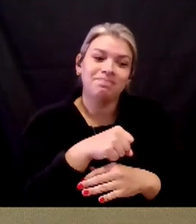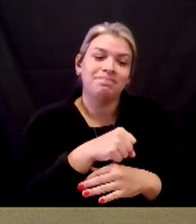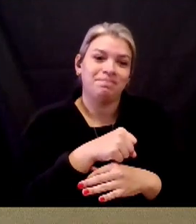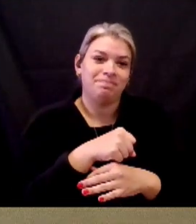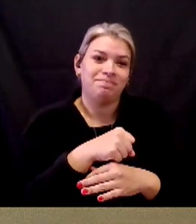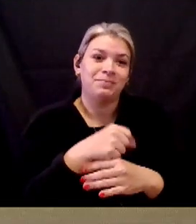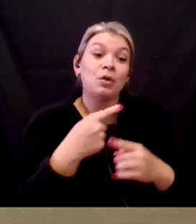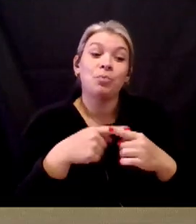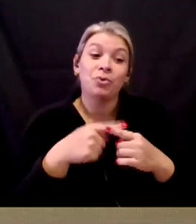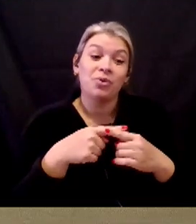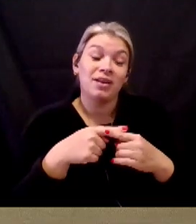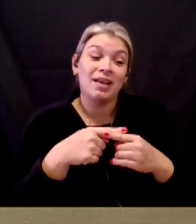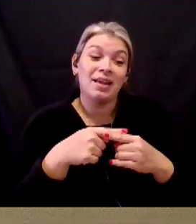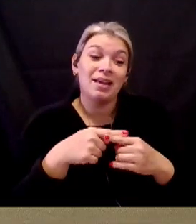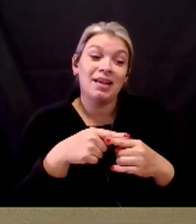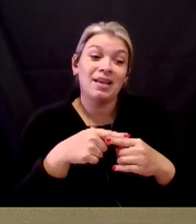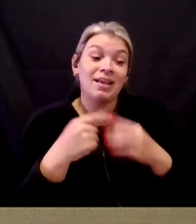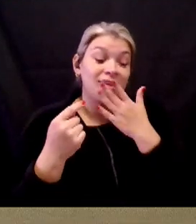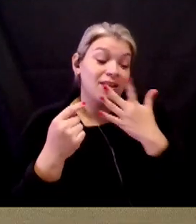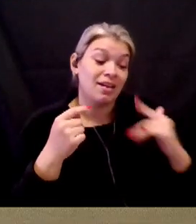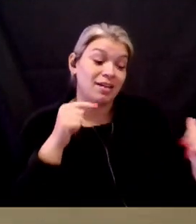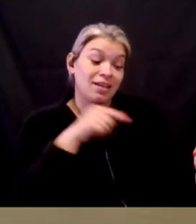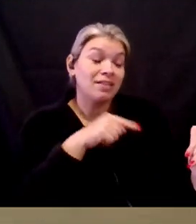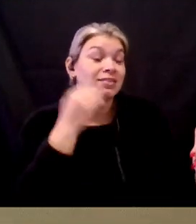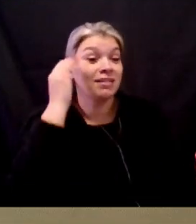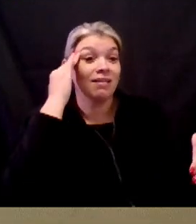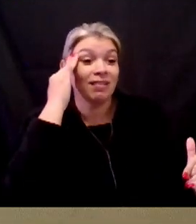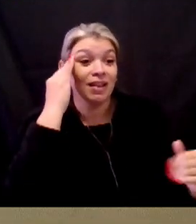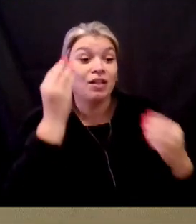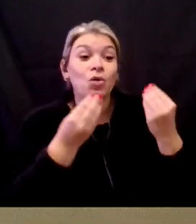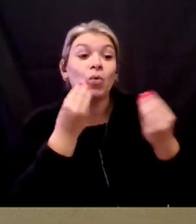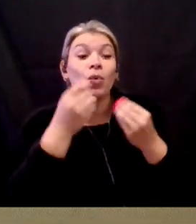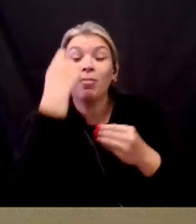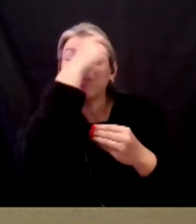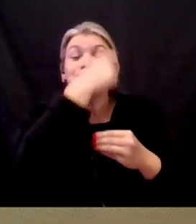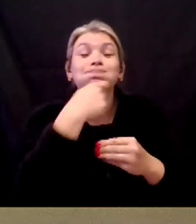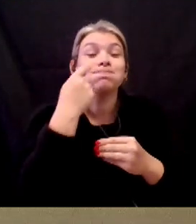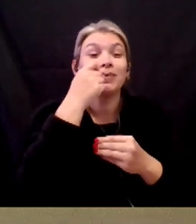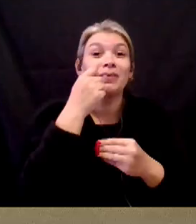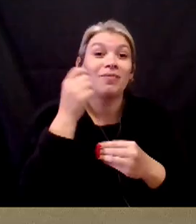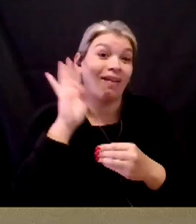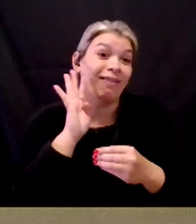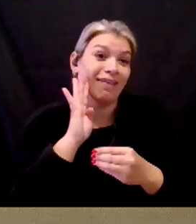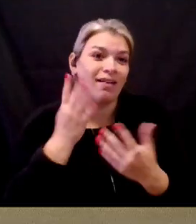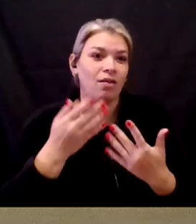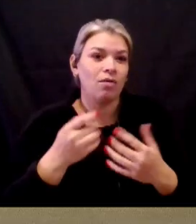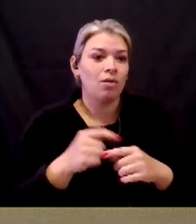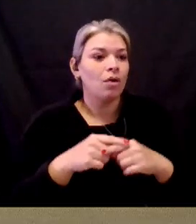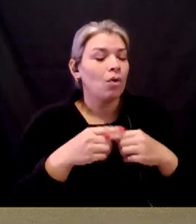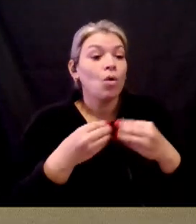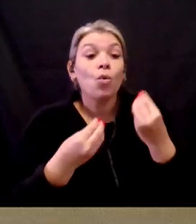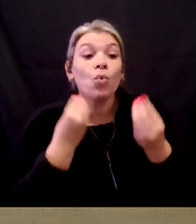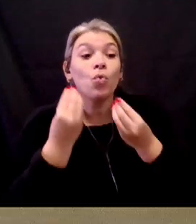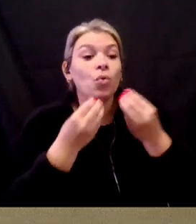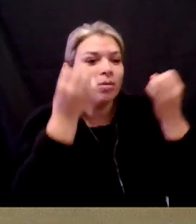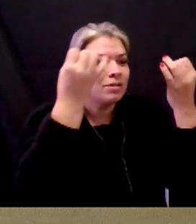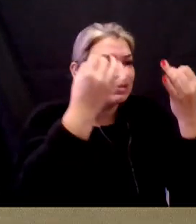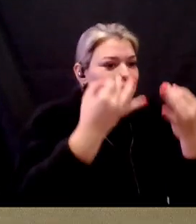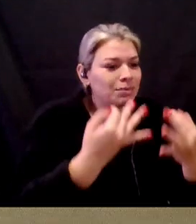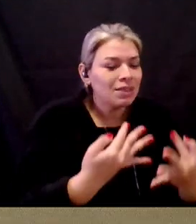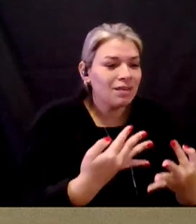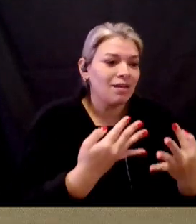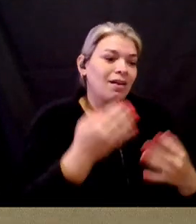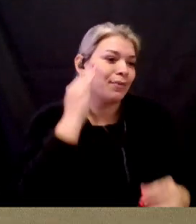legal, é bonita, e ela foi lá, pegou a maquiagem e passou. Como é que ela não vai entender se a gente explicar sobre a rede